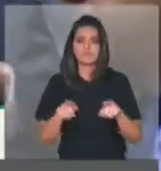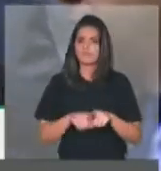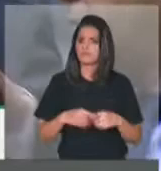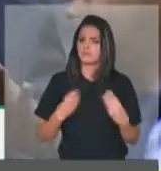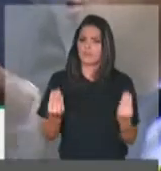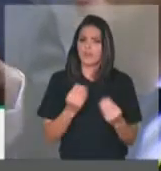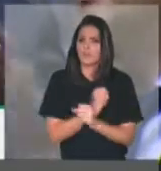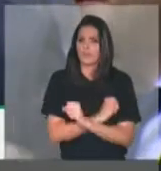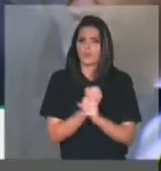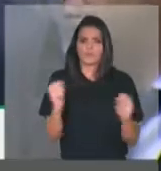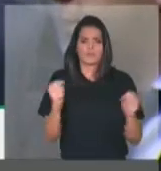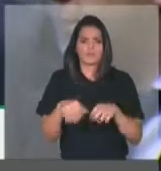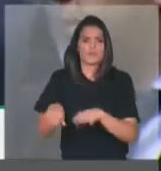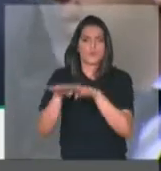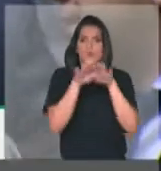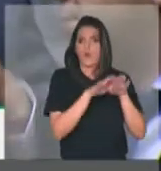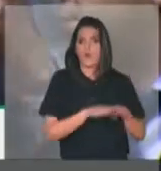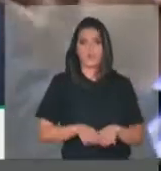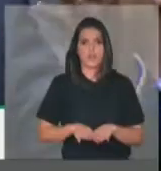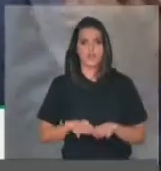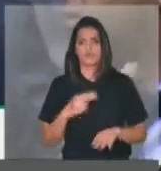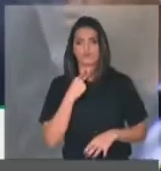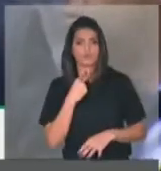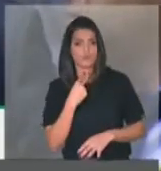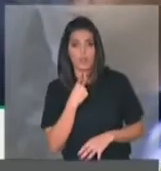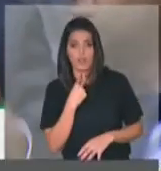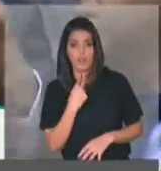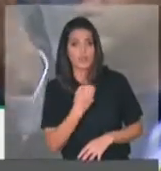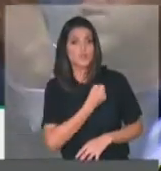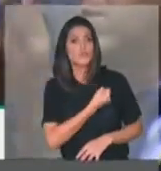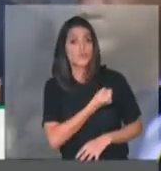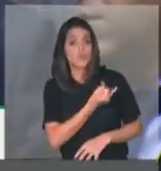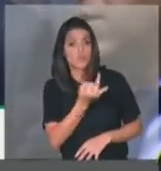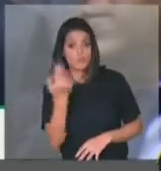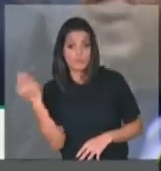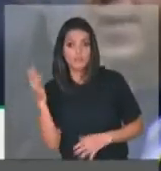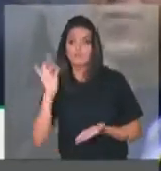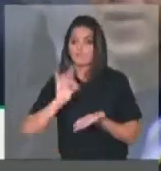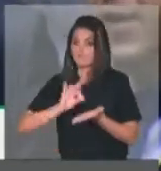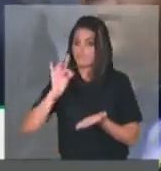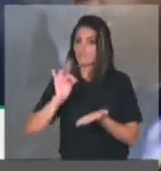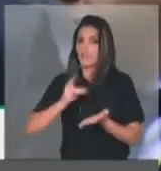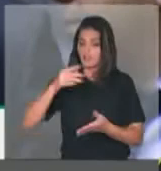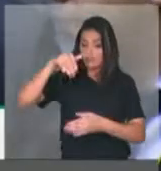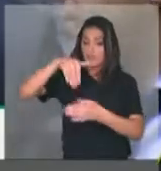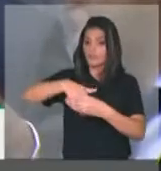menor possibilidade de igualdade. Vimos os números e realmente vamos